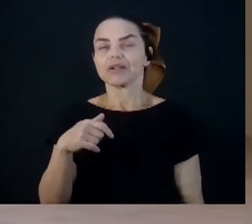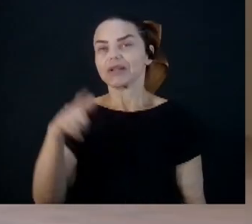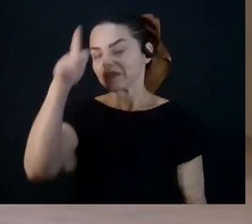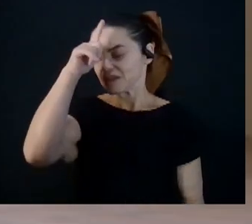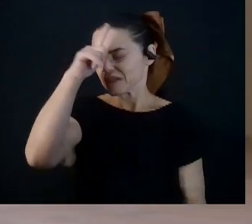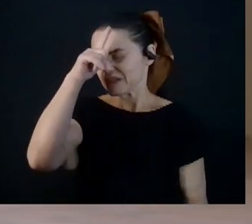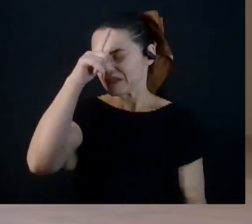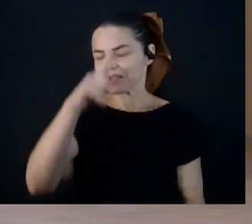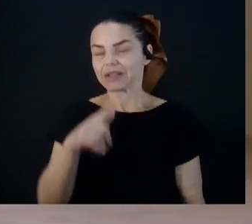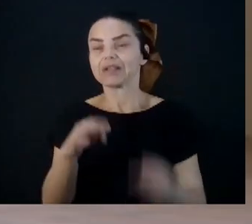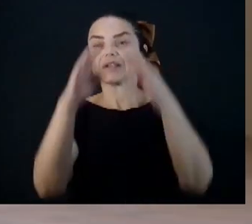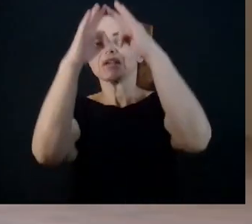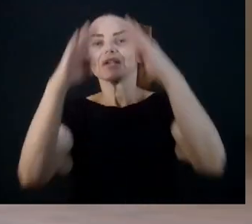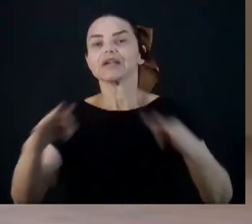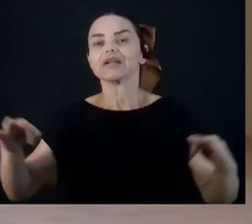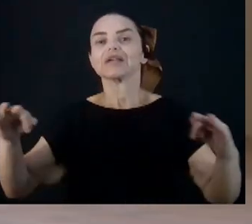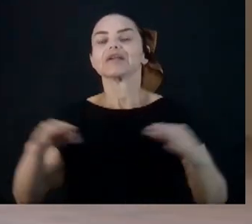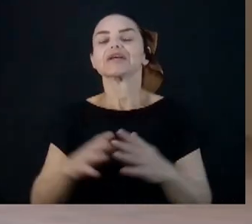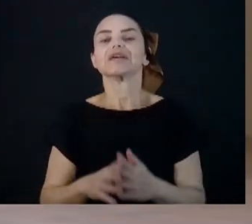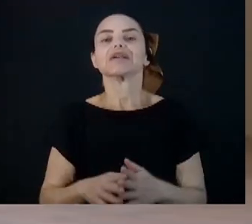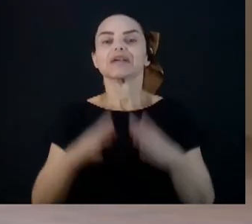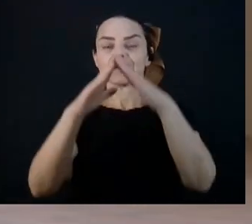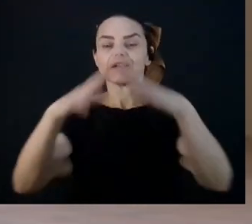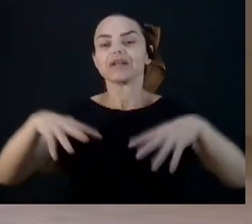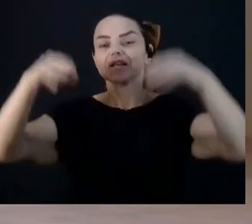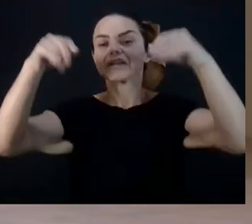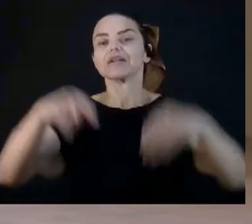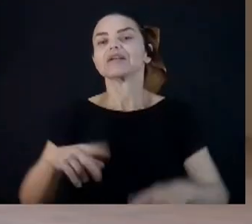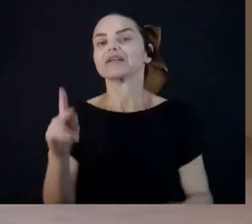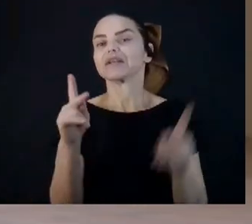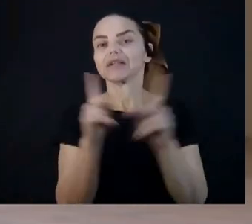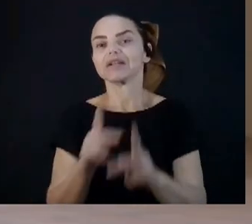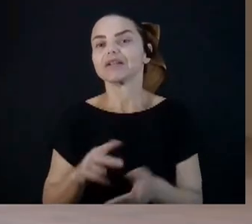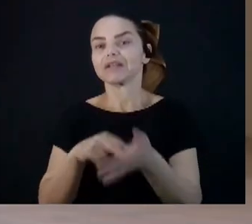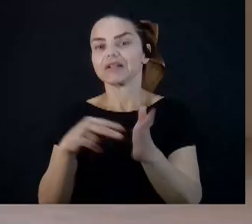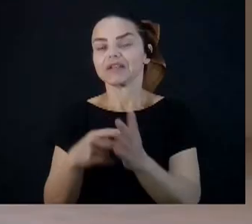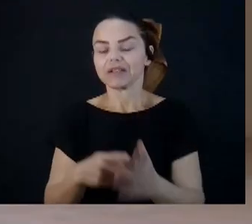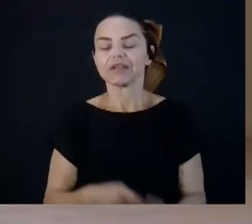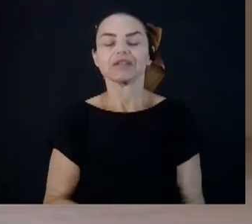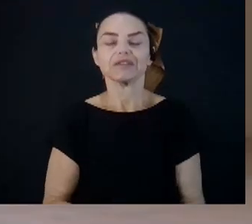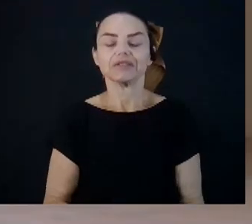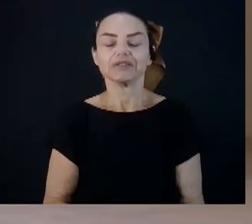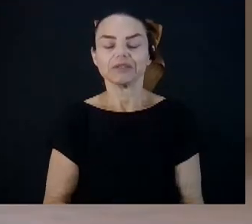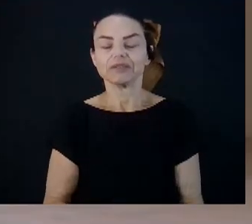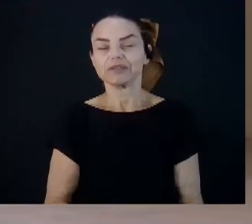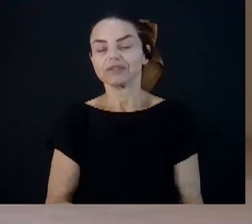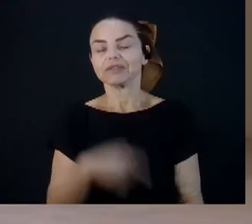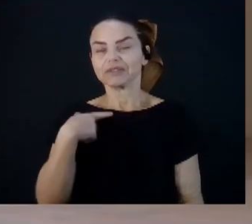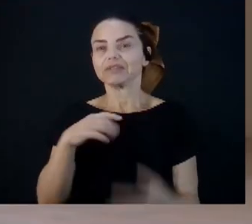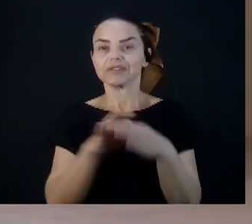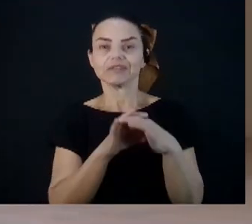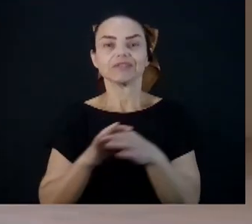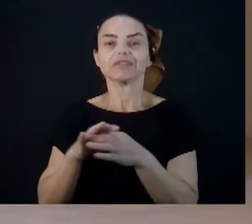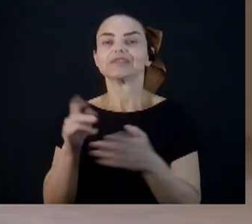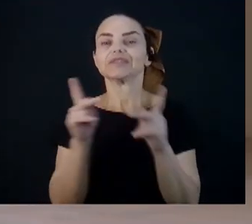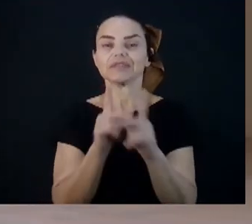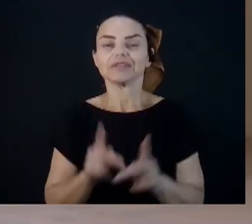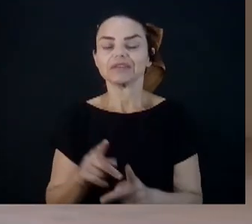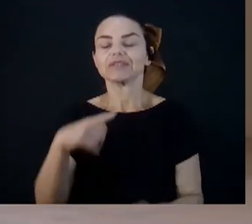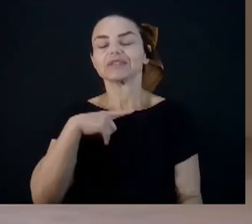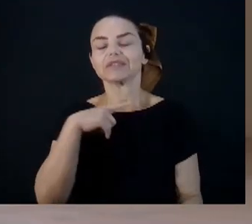Paz, por causa, vamos dizer assim, da harmonia que havia entre eles, da